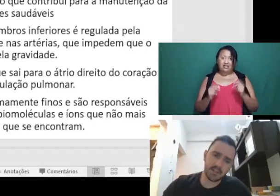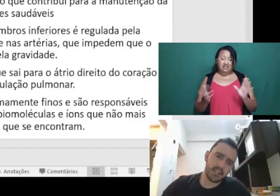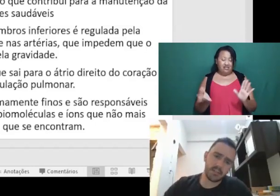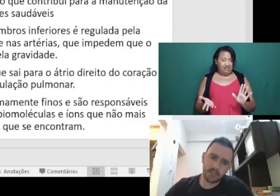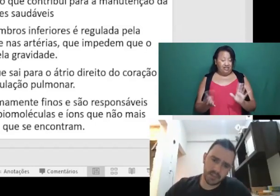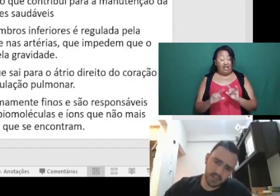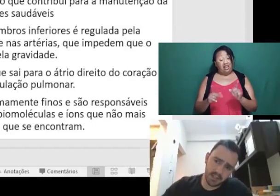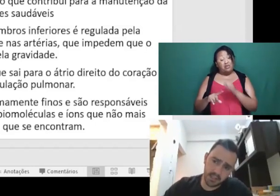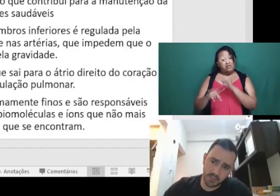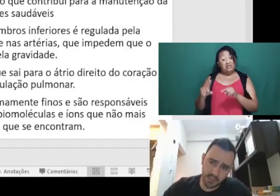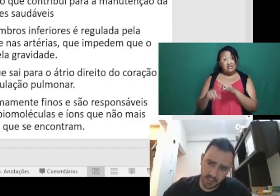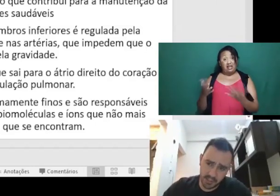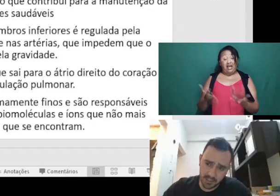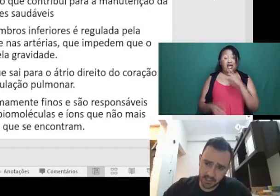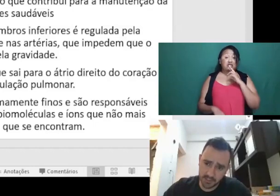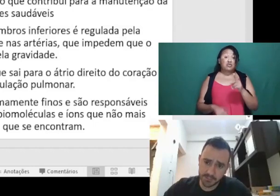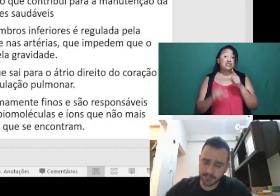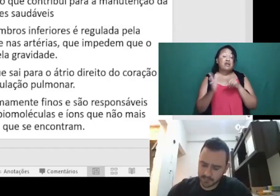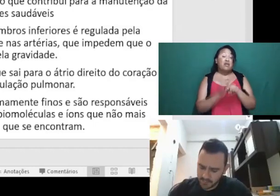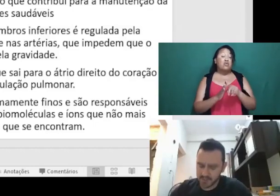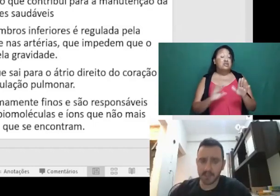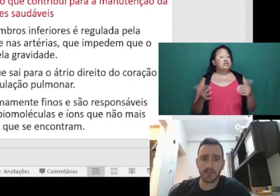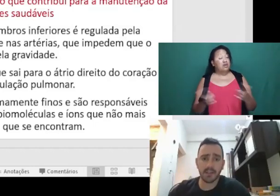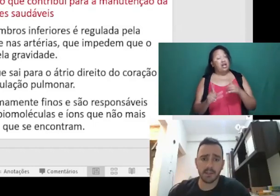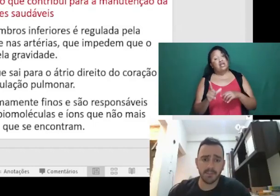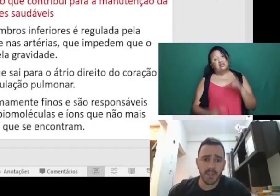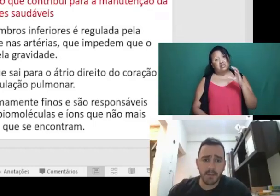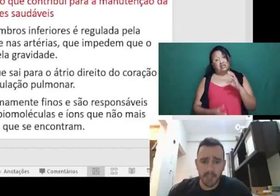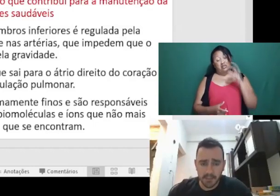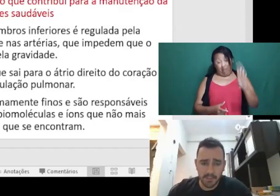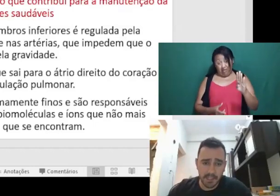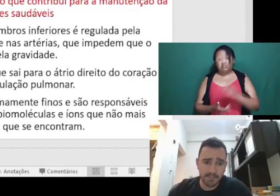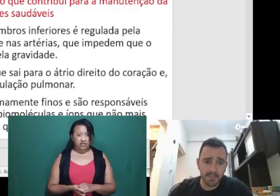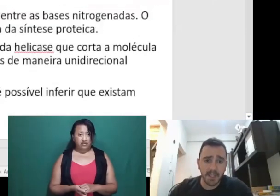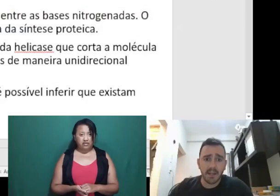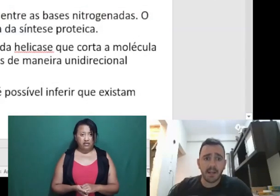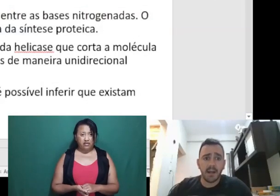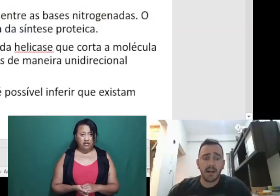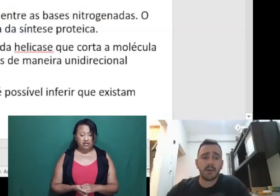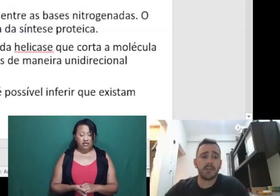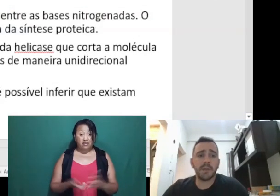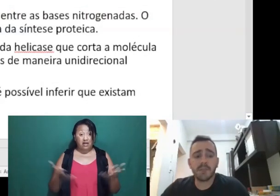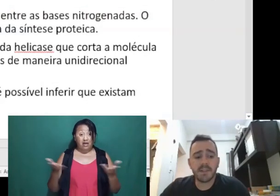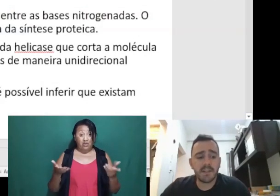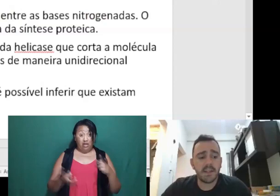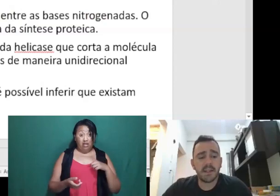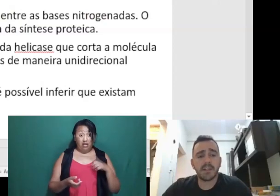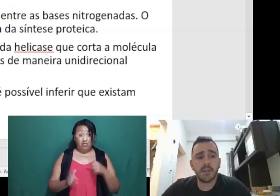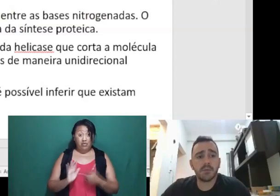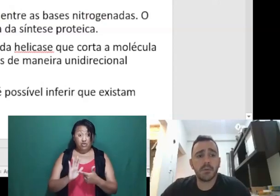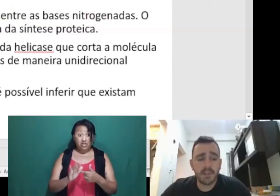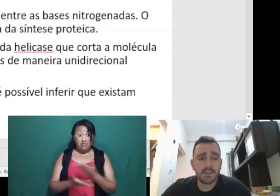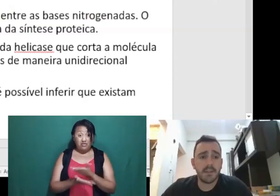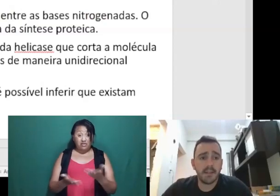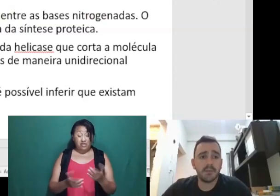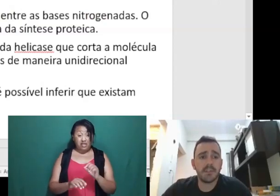eliminação né a gente conseguiria a resposta aí da questão sendo a letra B Agora eu tenho para vocês aqui a